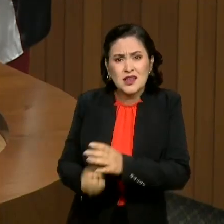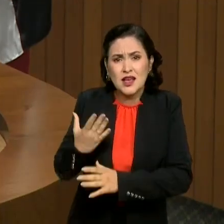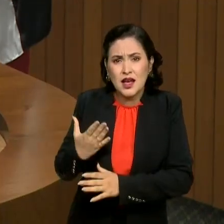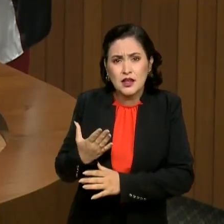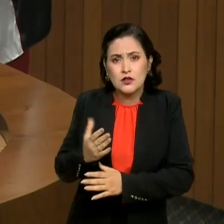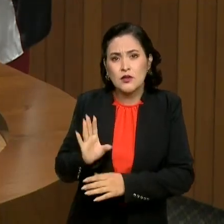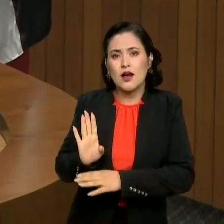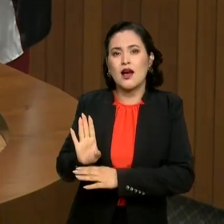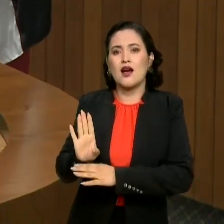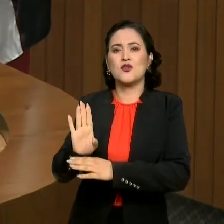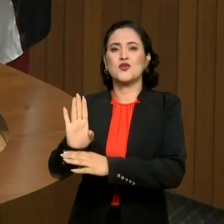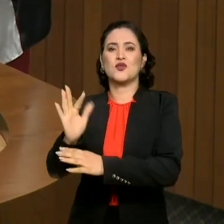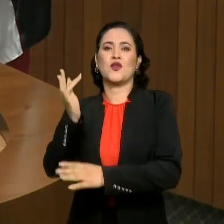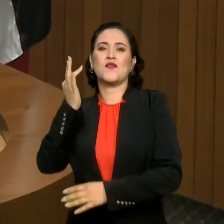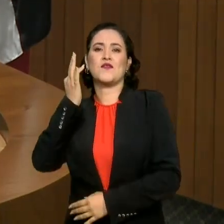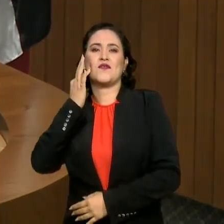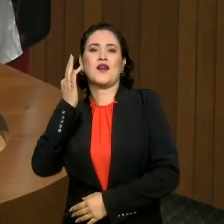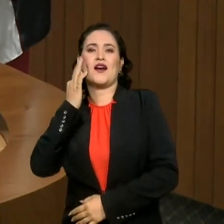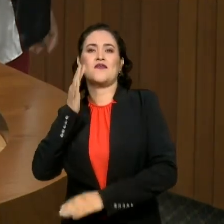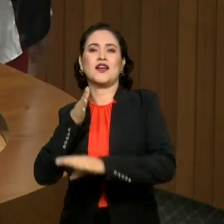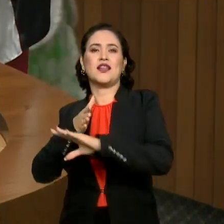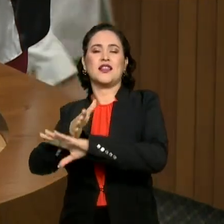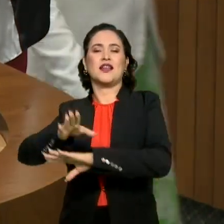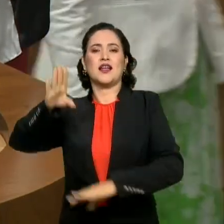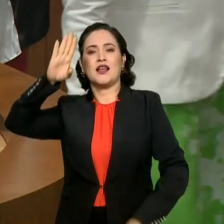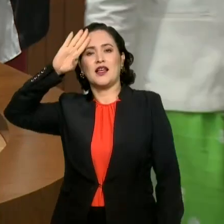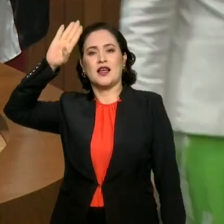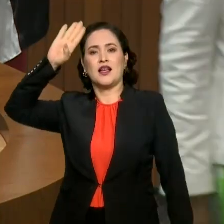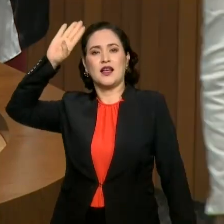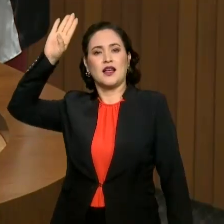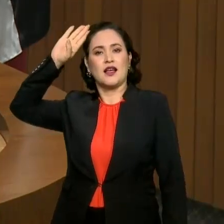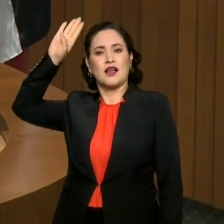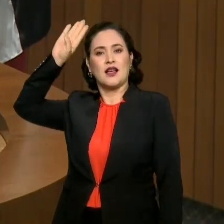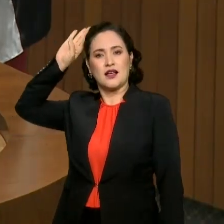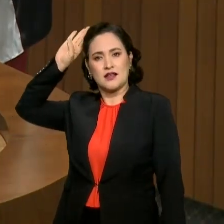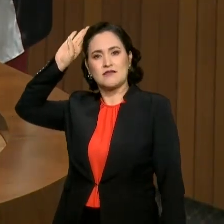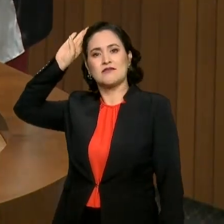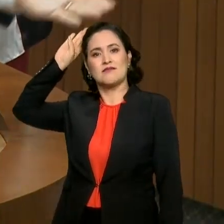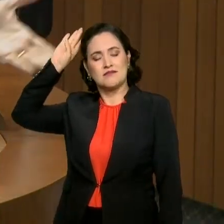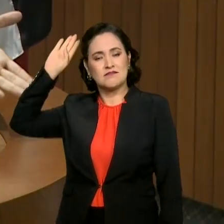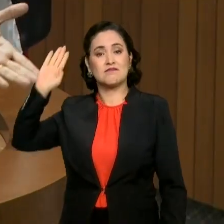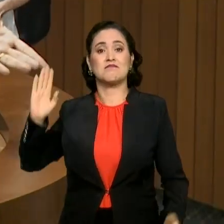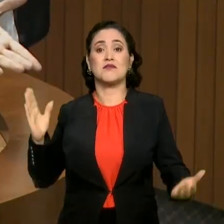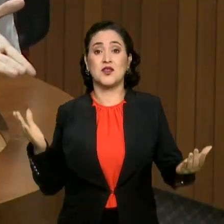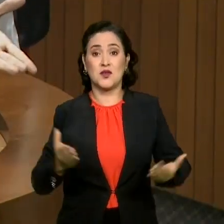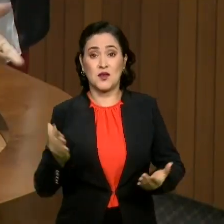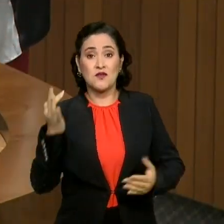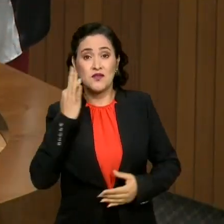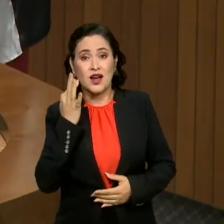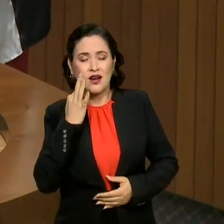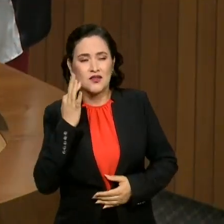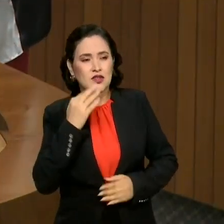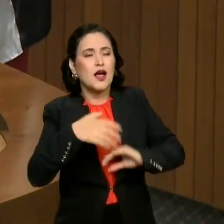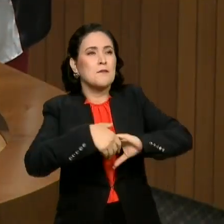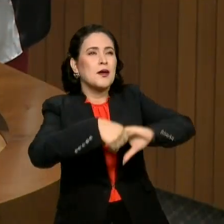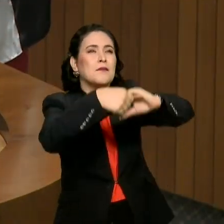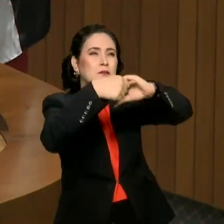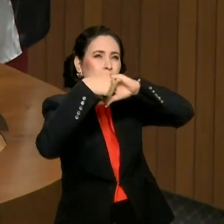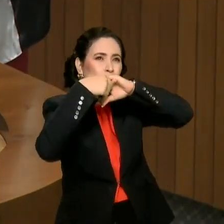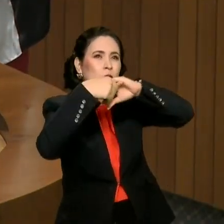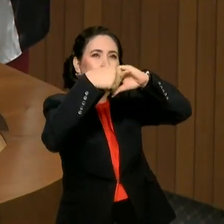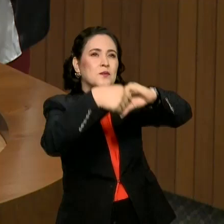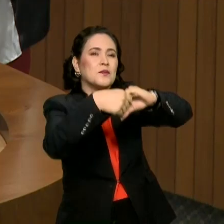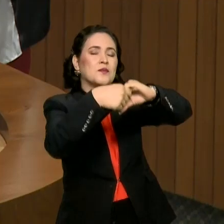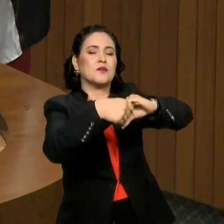Flávio a entrar numa academia de letras. Foi um cara que o Flávio hoje está beijando a mão. O que eu falei